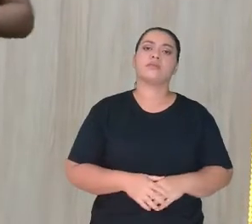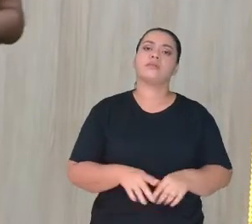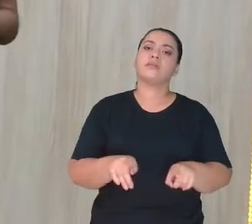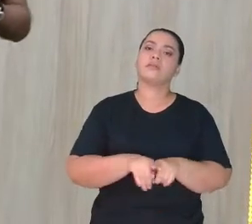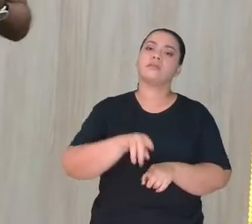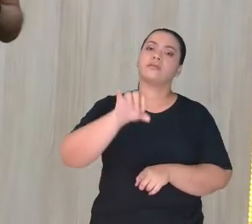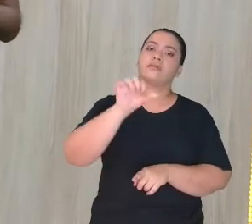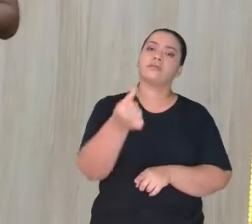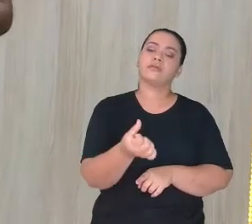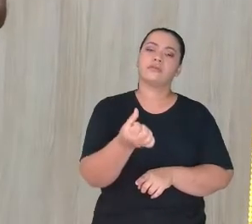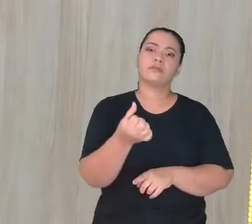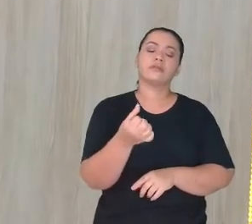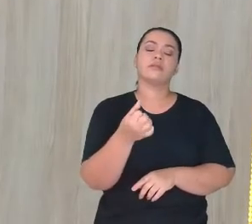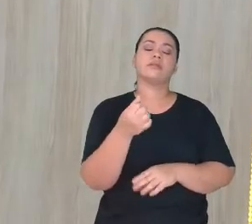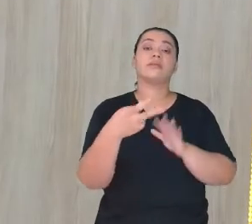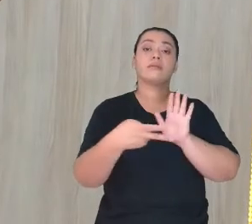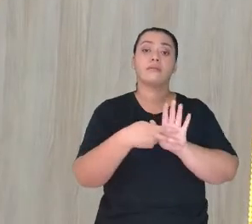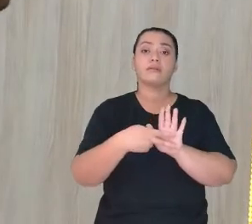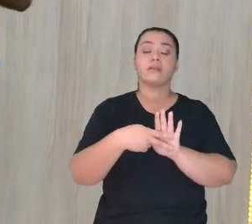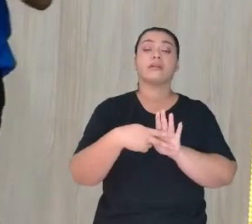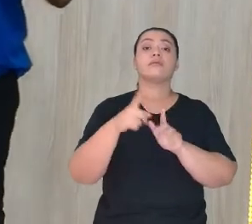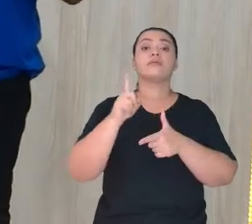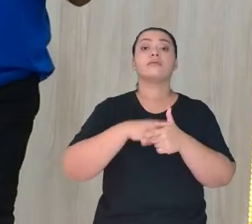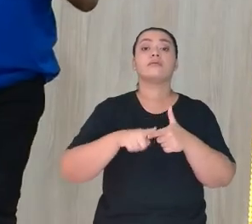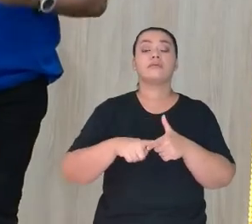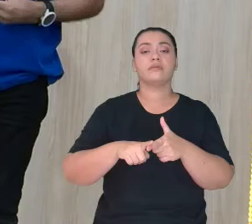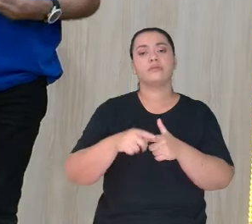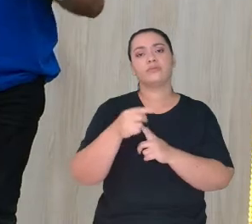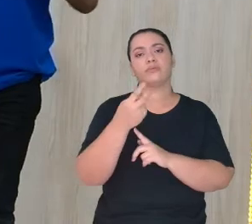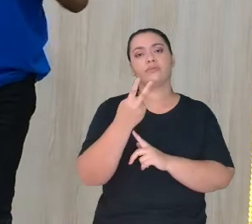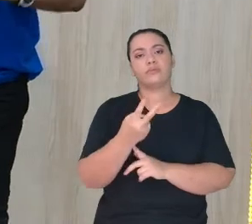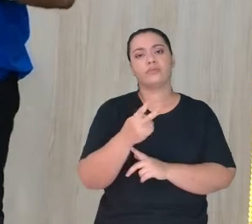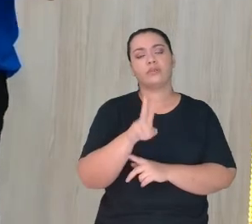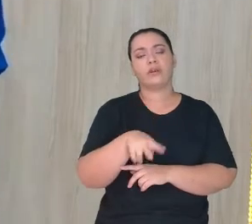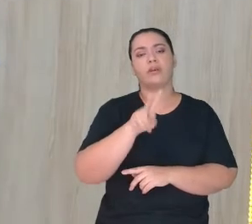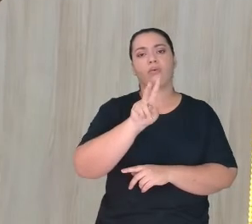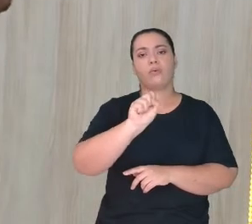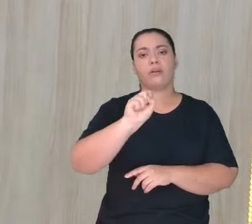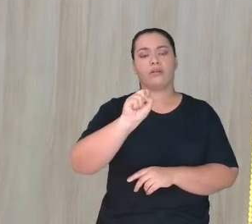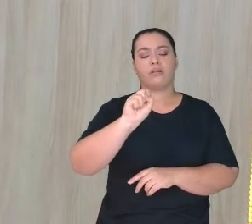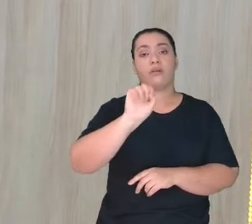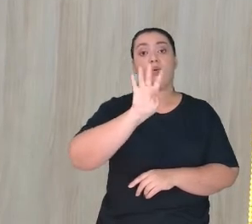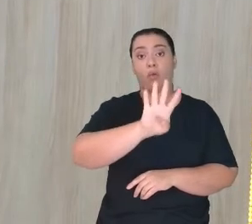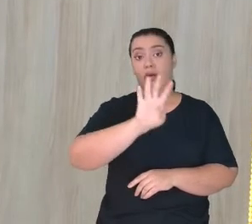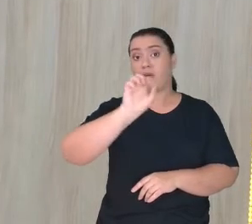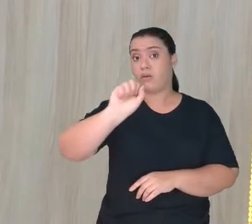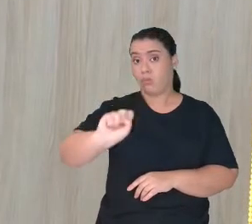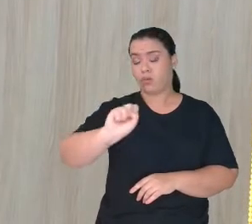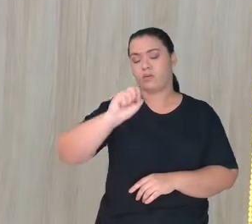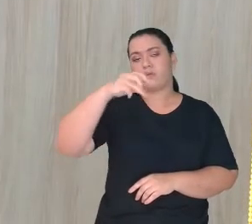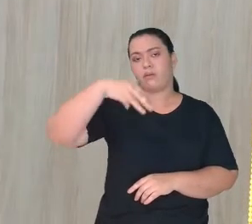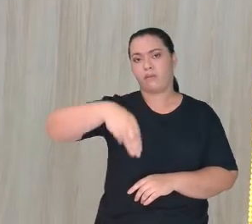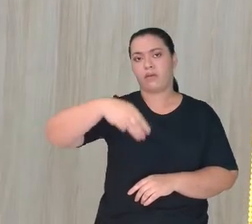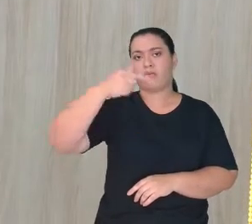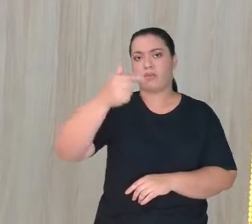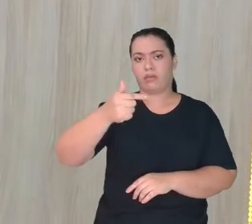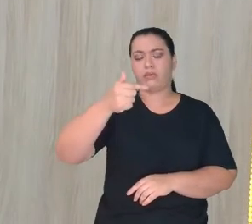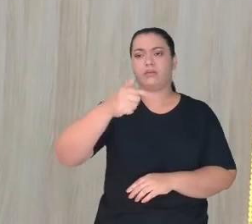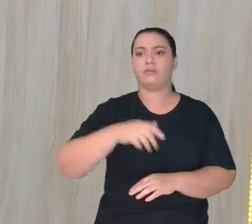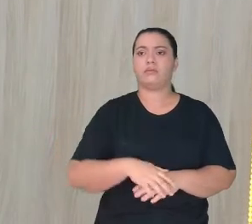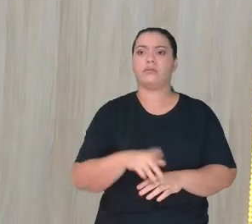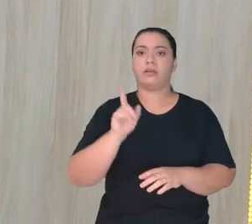dar 96. E aí divide por 2, vai dar 48 metros quadrados. E aí a área desse pedacinho